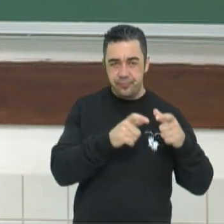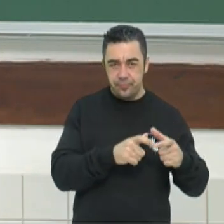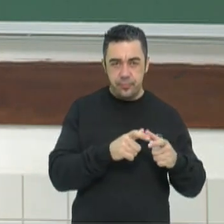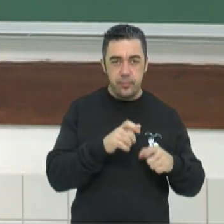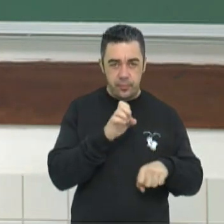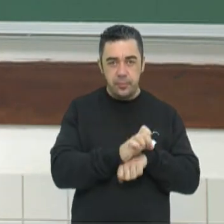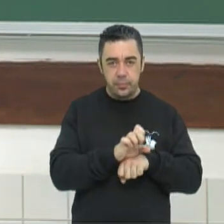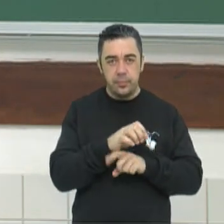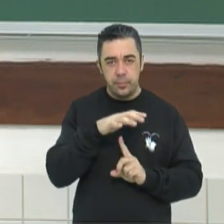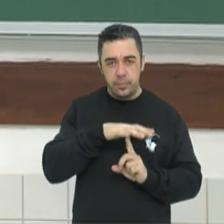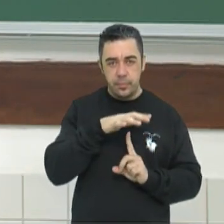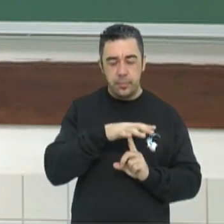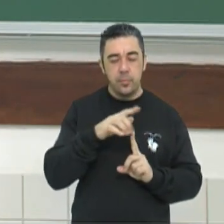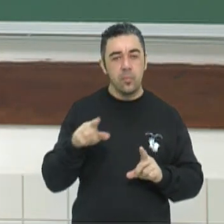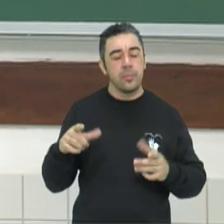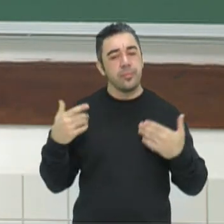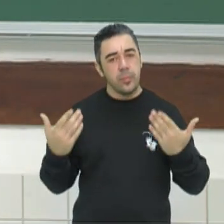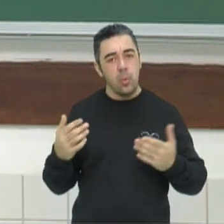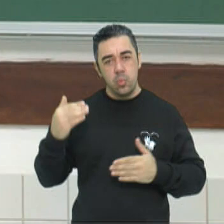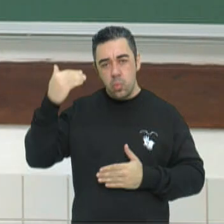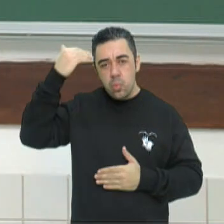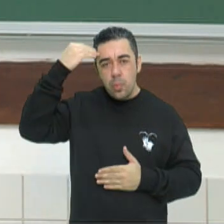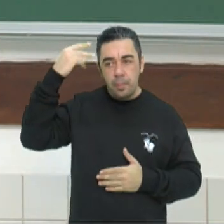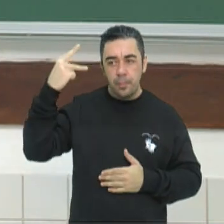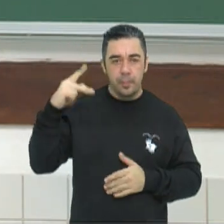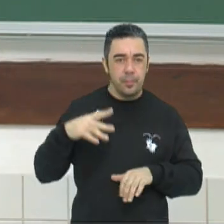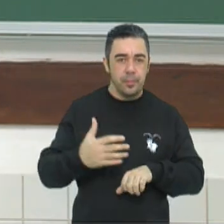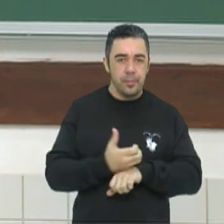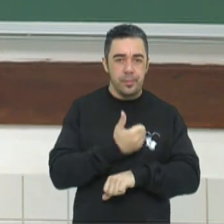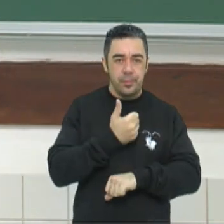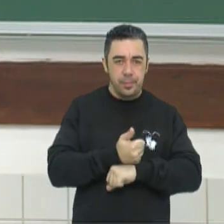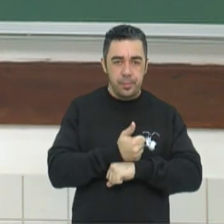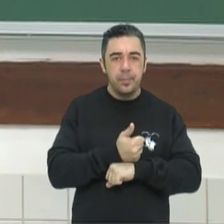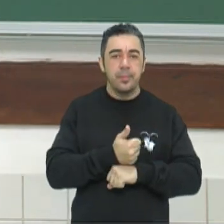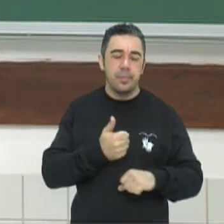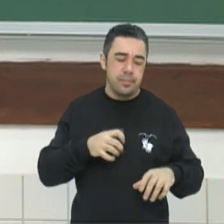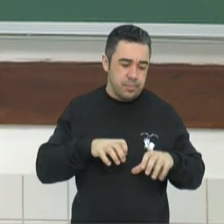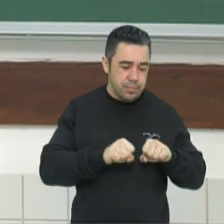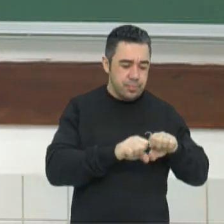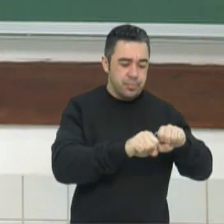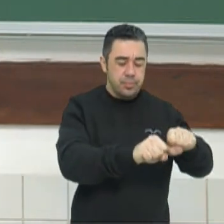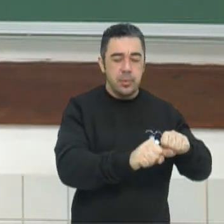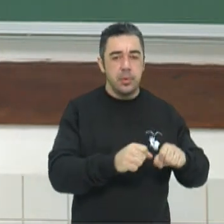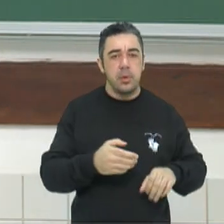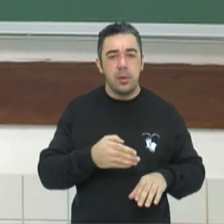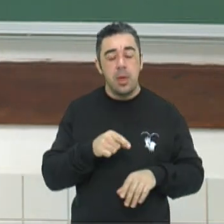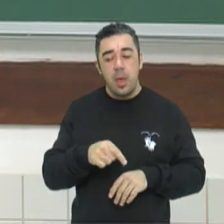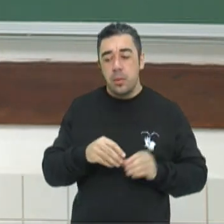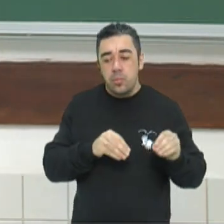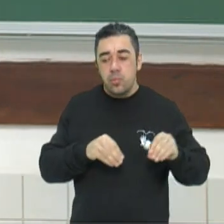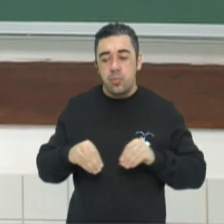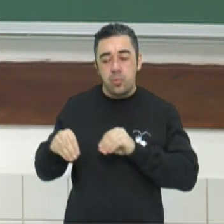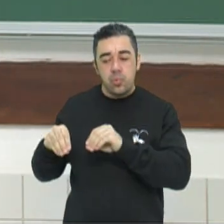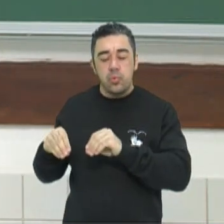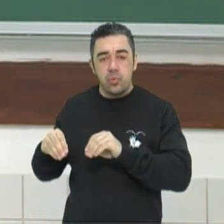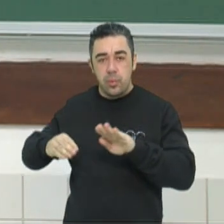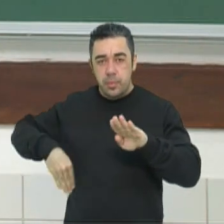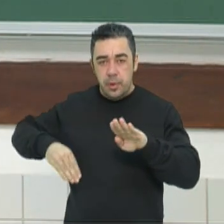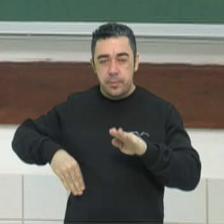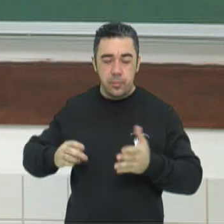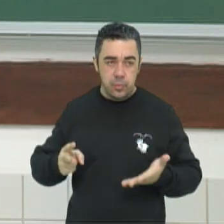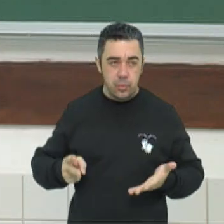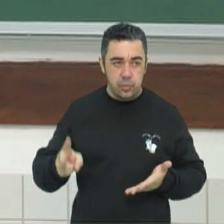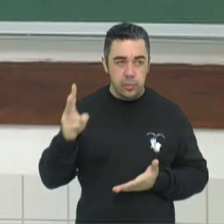por conta dos colonizadores, dos conquistadores, acabaram indo para o litoral, uma região sagrada.